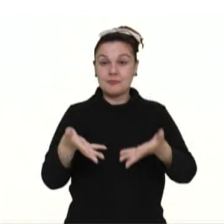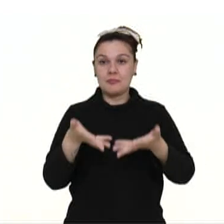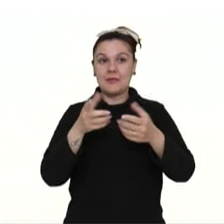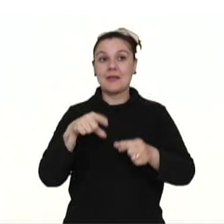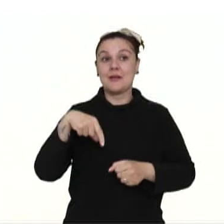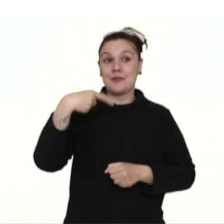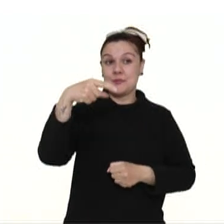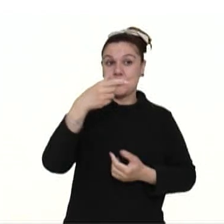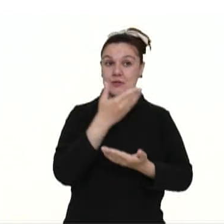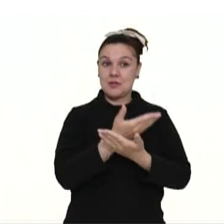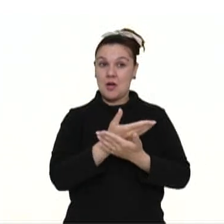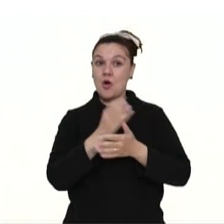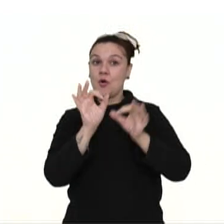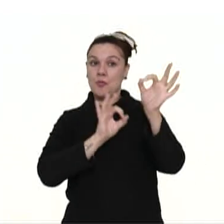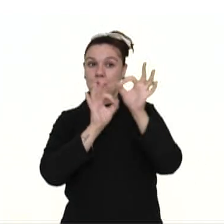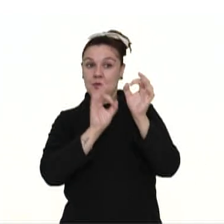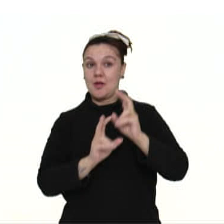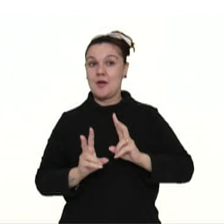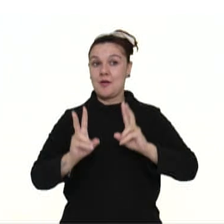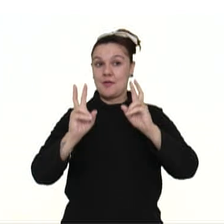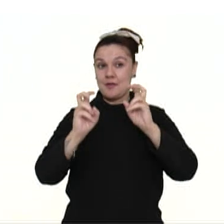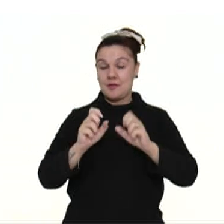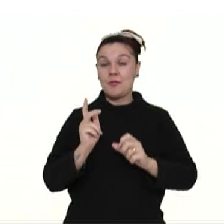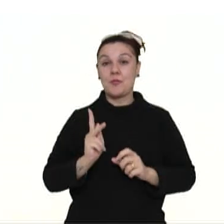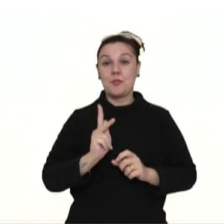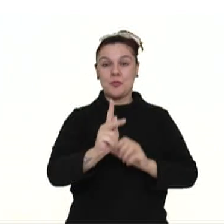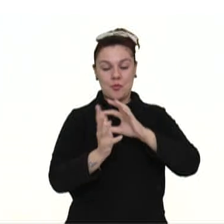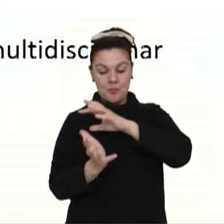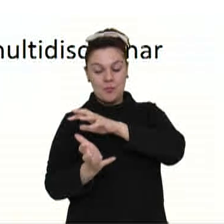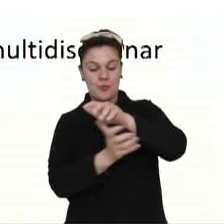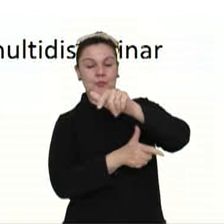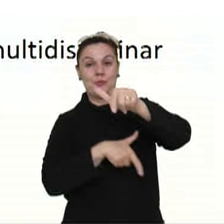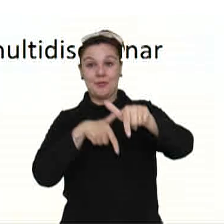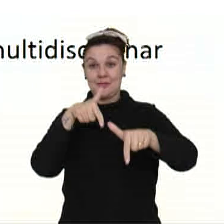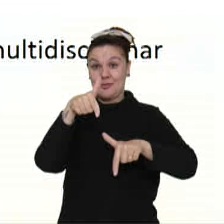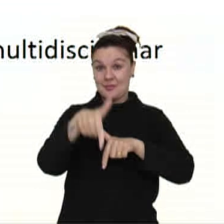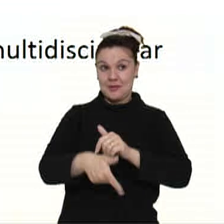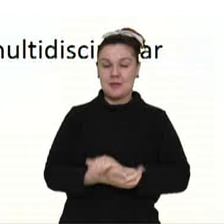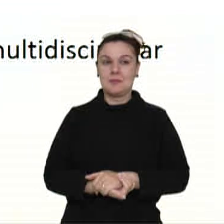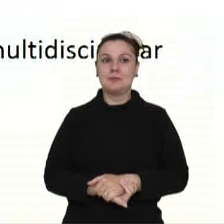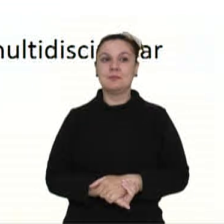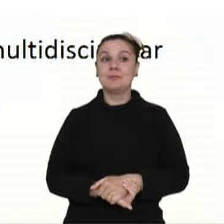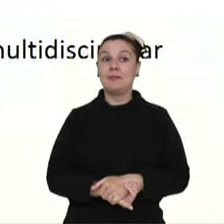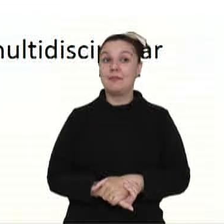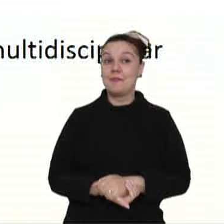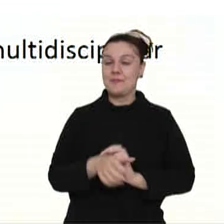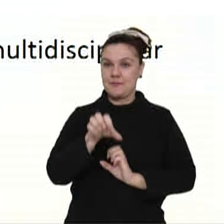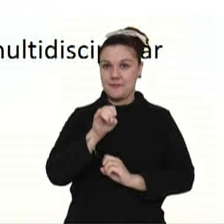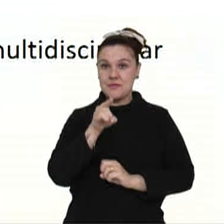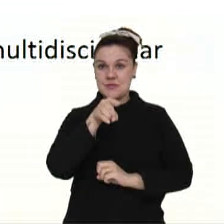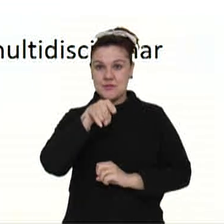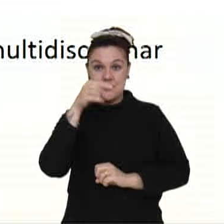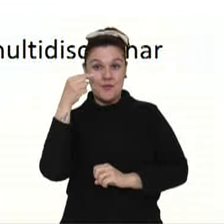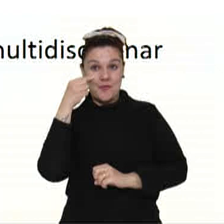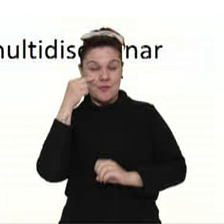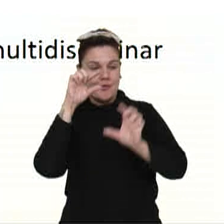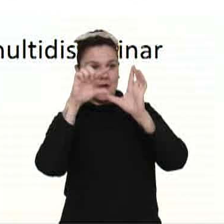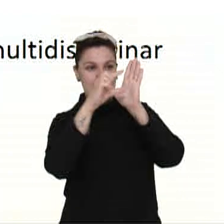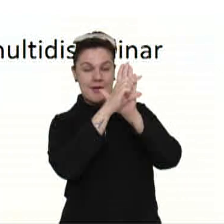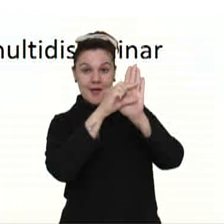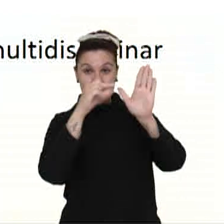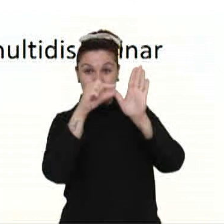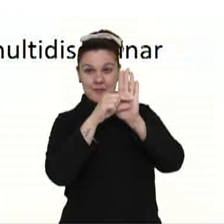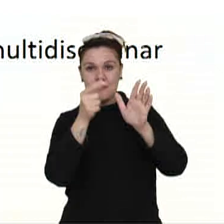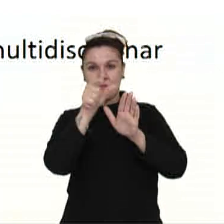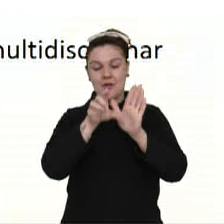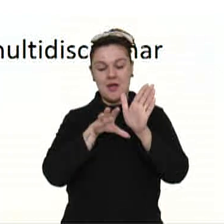próximas aulas mudaremos um pouquinho de assunto e vamos falar do mundo do trabalho. Se vocês forem olhar as referências depois lá